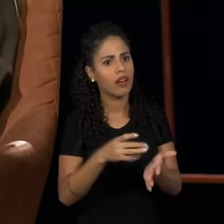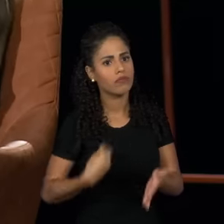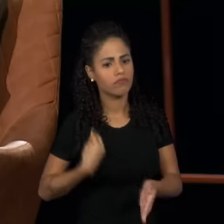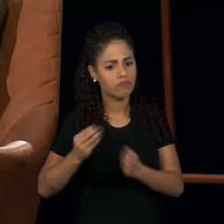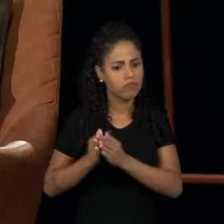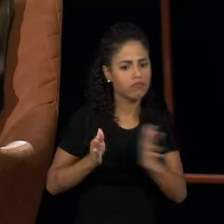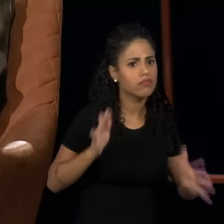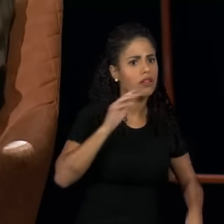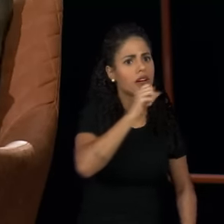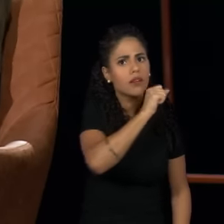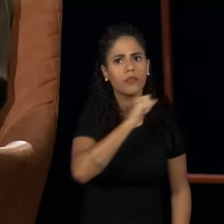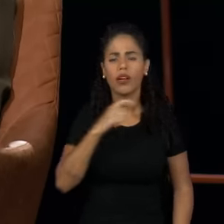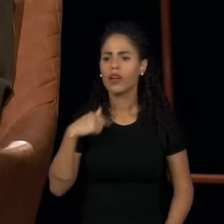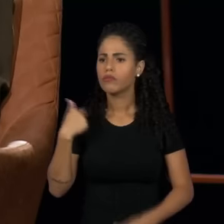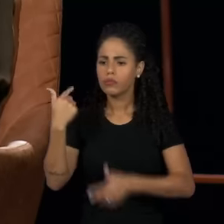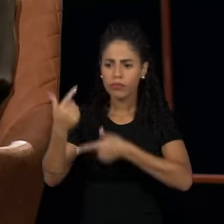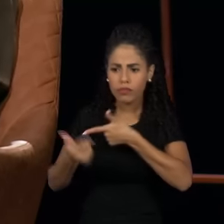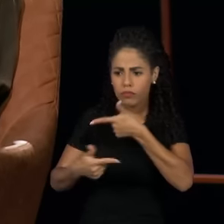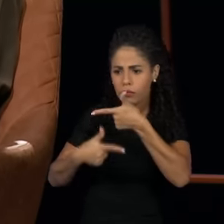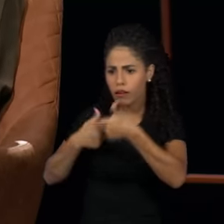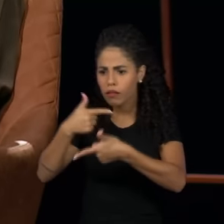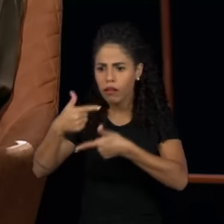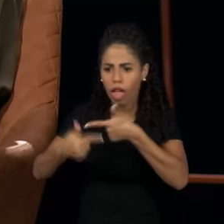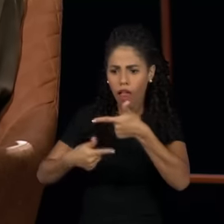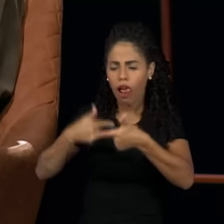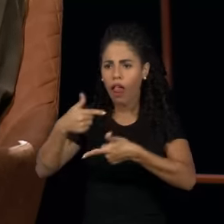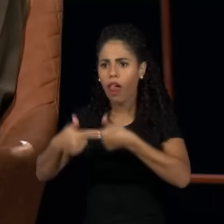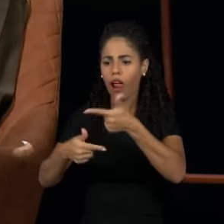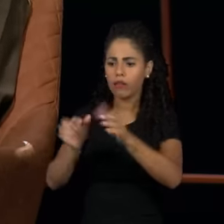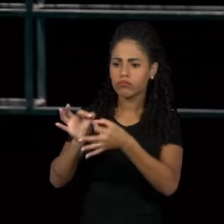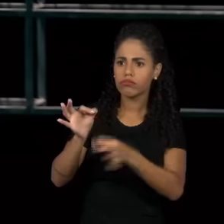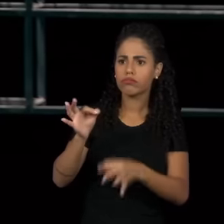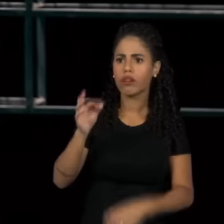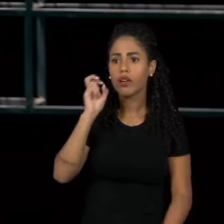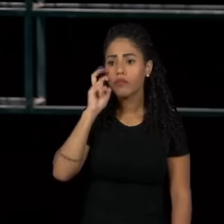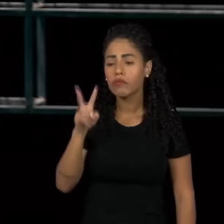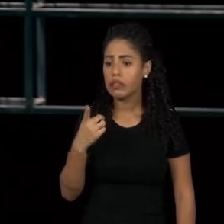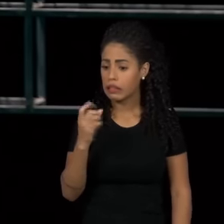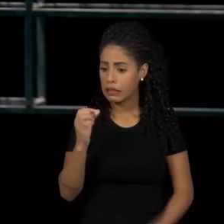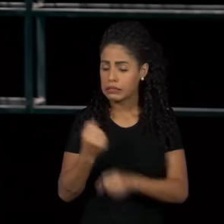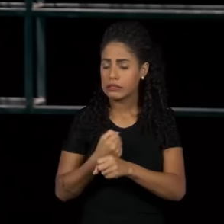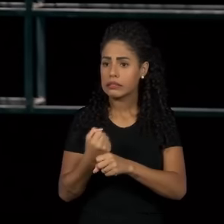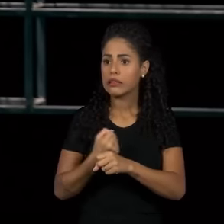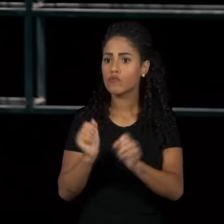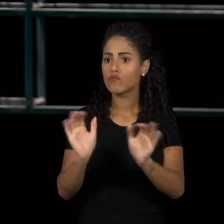Fui emendando um projeto no outro, acabou que quando eu vi, foi esse tempo todo.